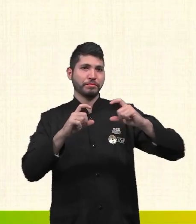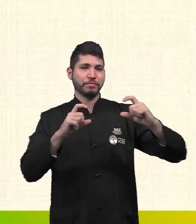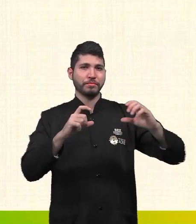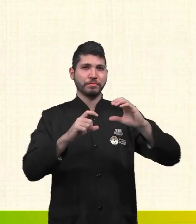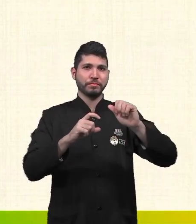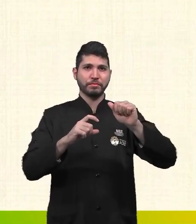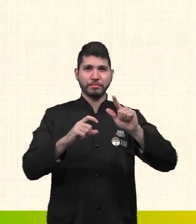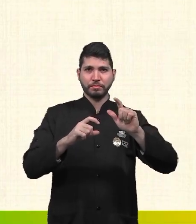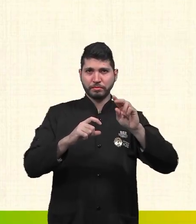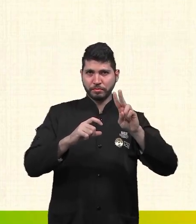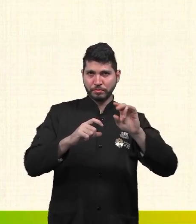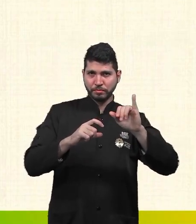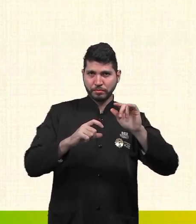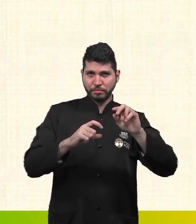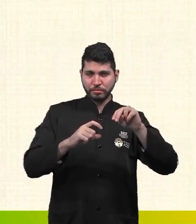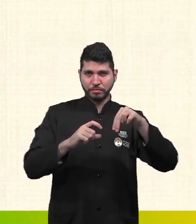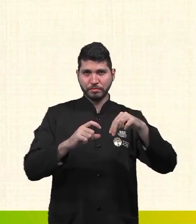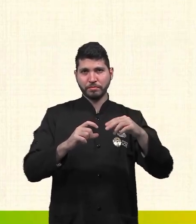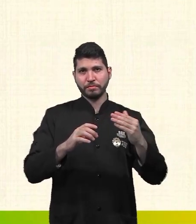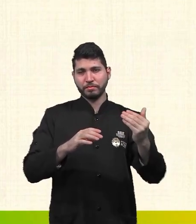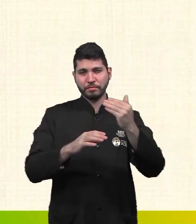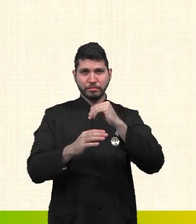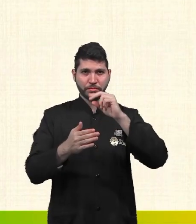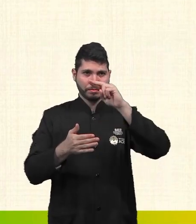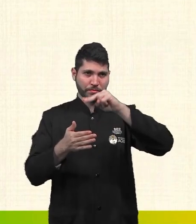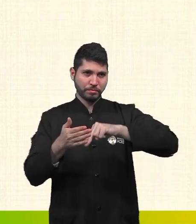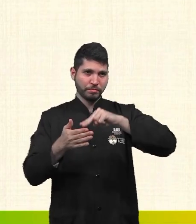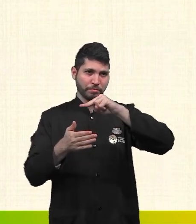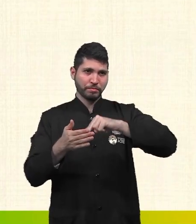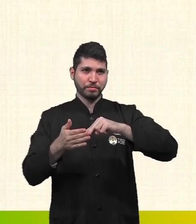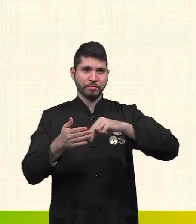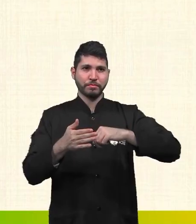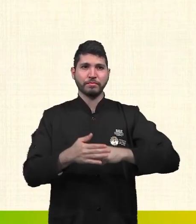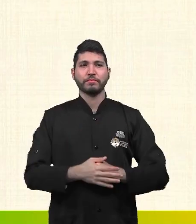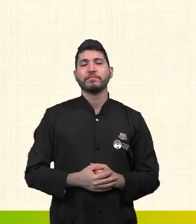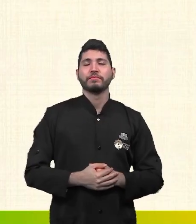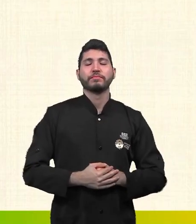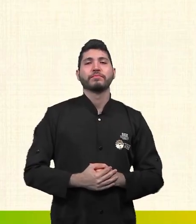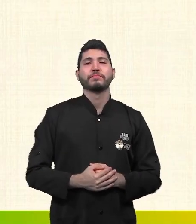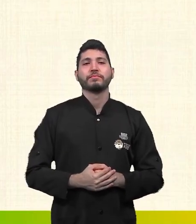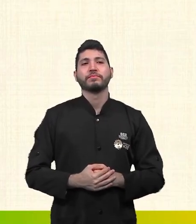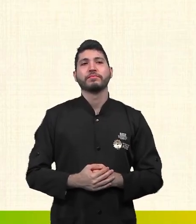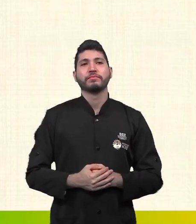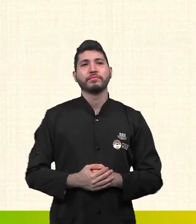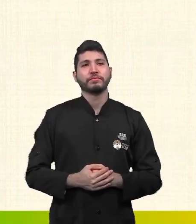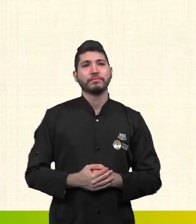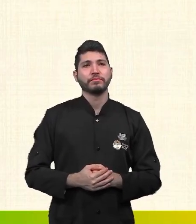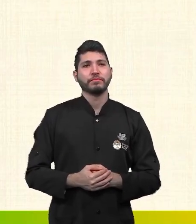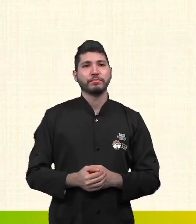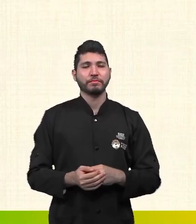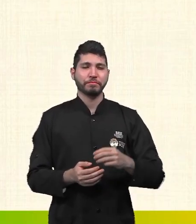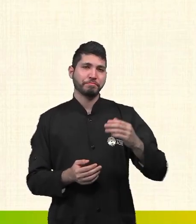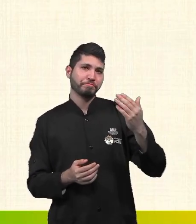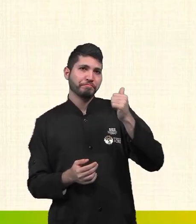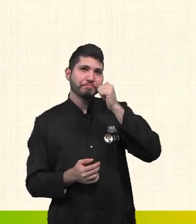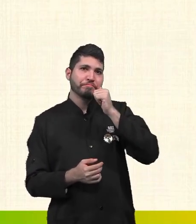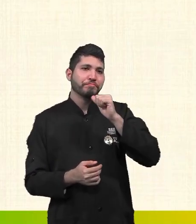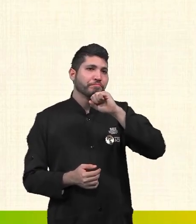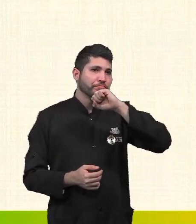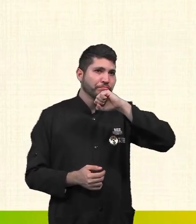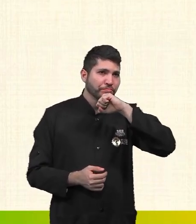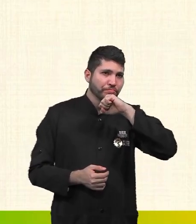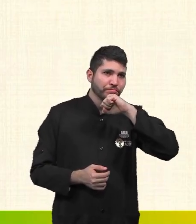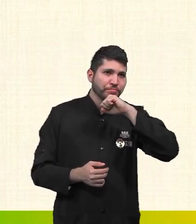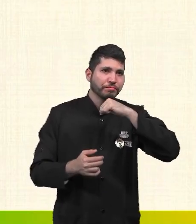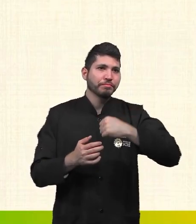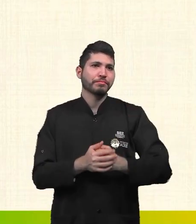Vou começar a ler, acompanhem comigo na tela, tudo bem, pessoal? Ele pergunta, Mom, can I set fire to my bed